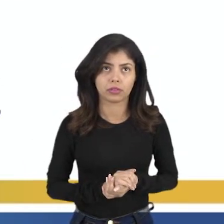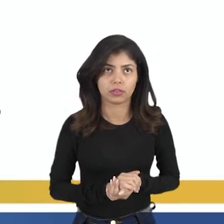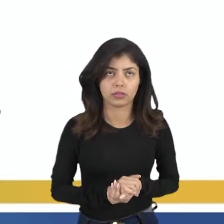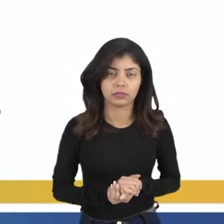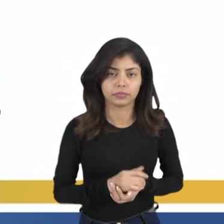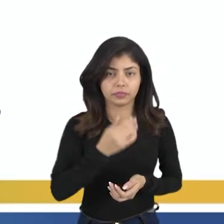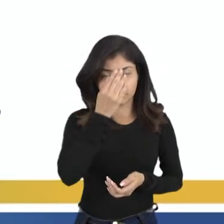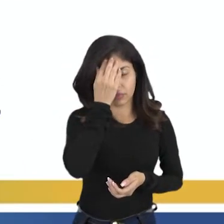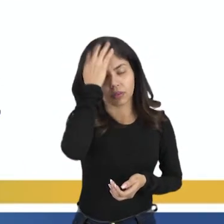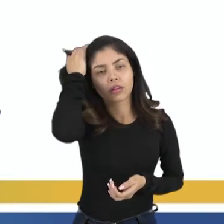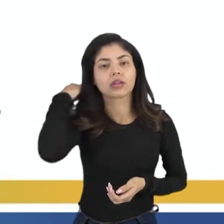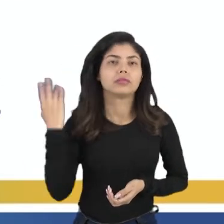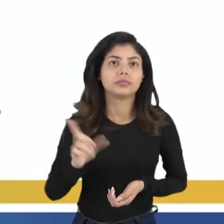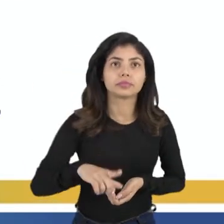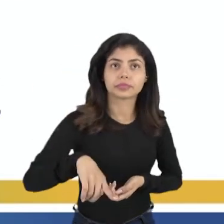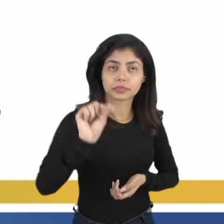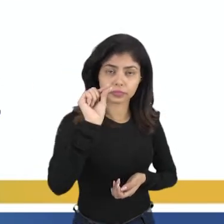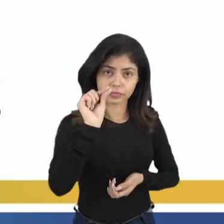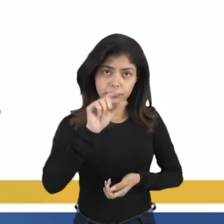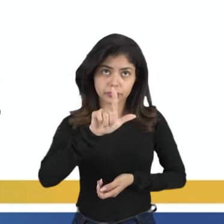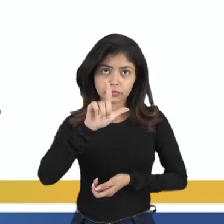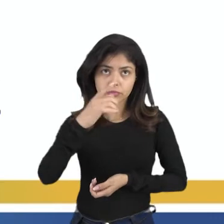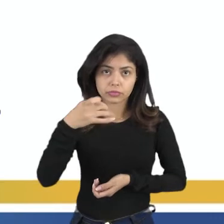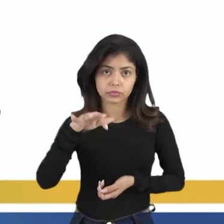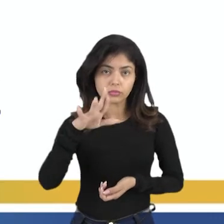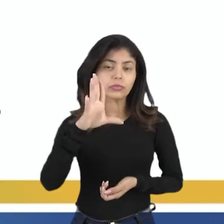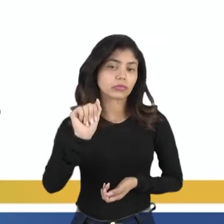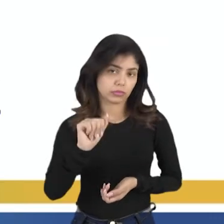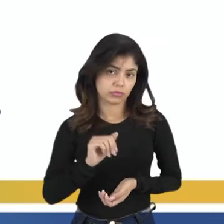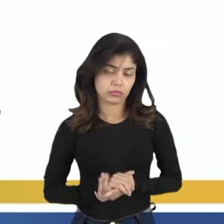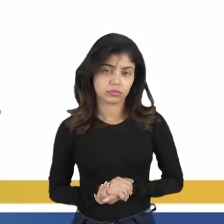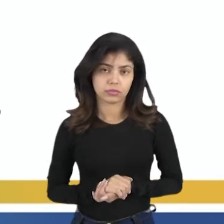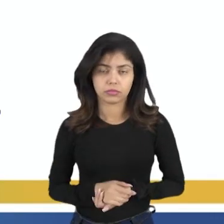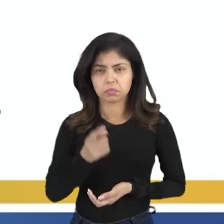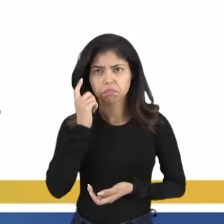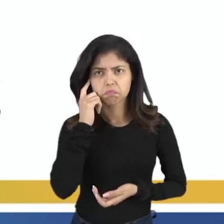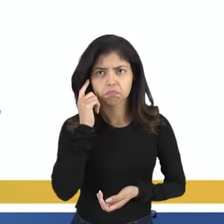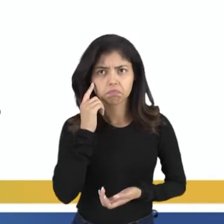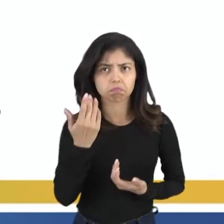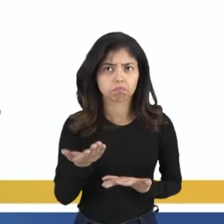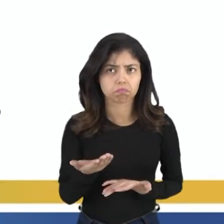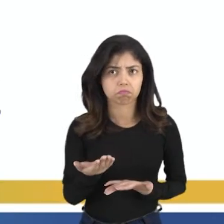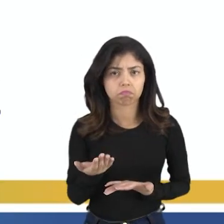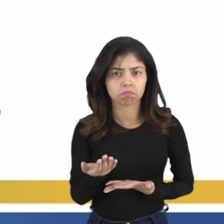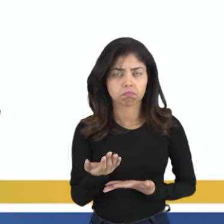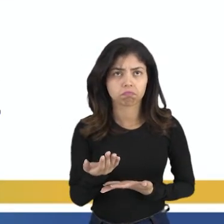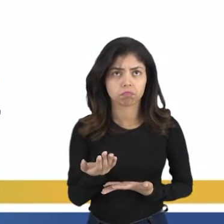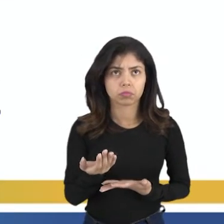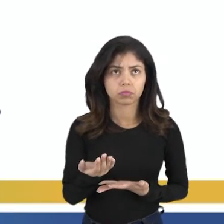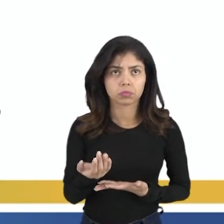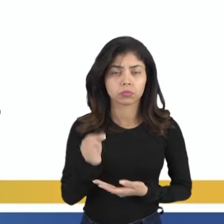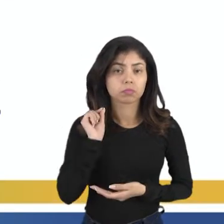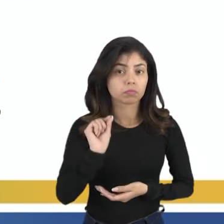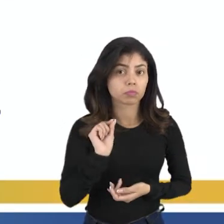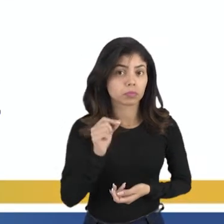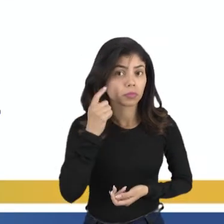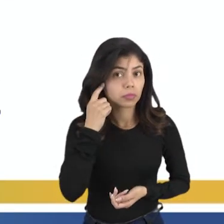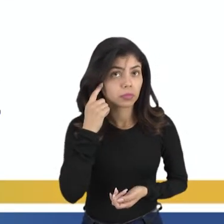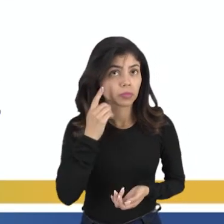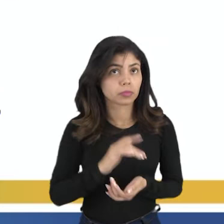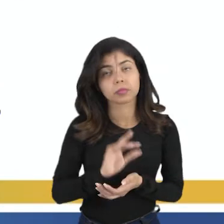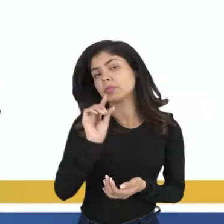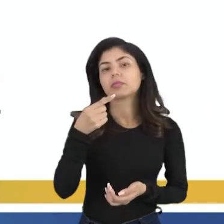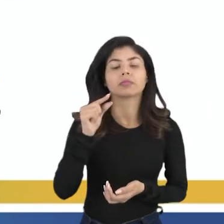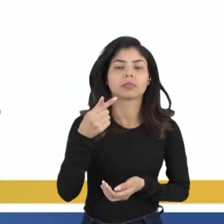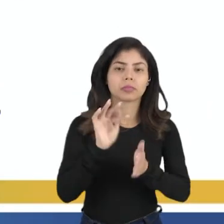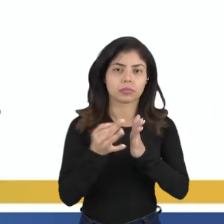Olha lá quando ele diz seleção lexical. Quando nós vamos pensar nessa seleção lexical, nós vamos estar pensando um